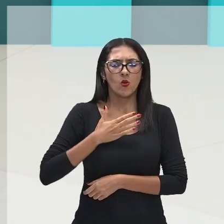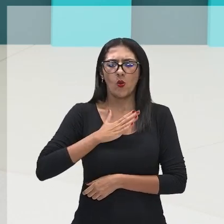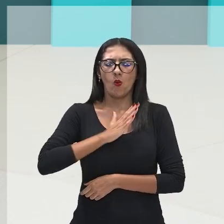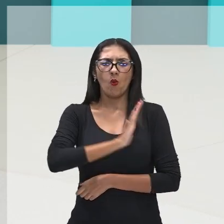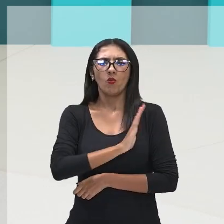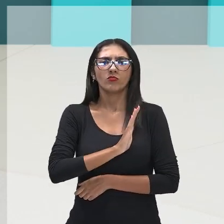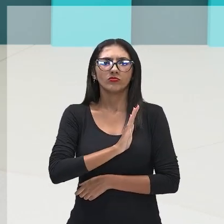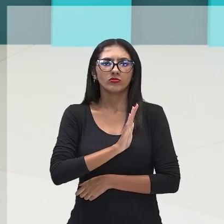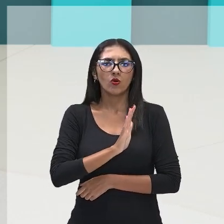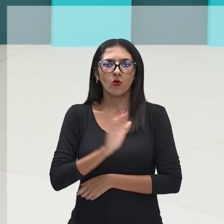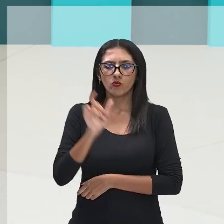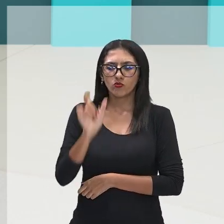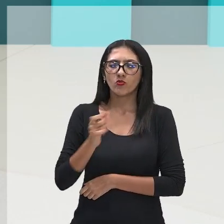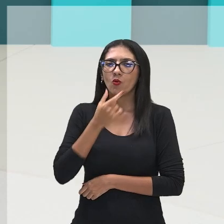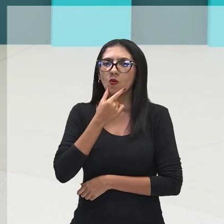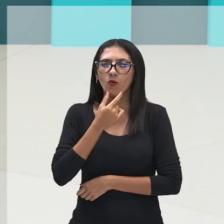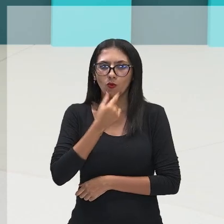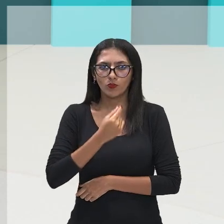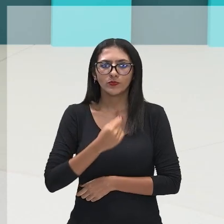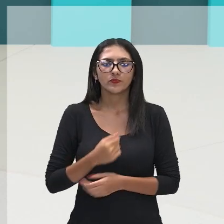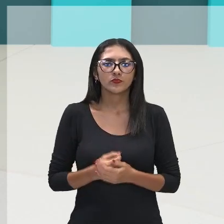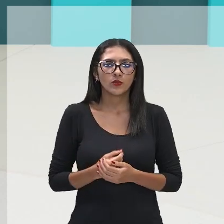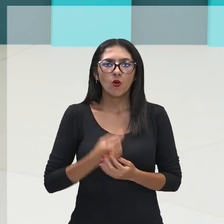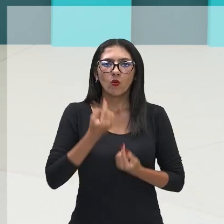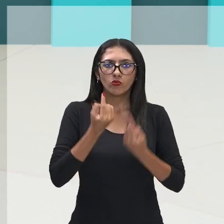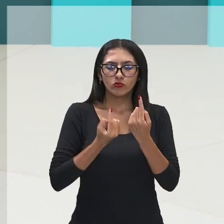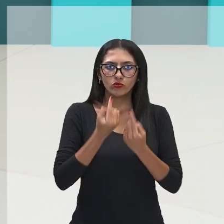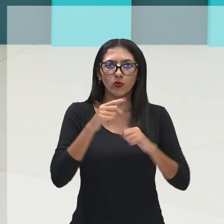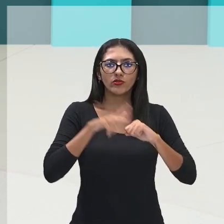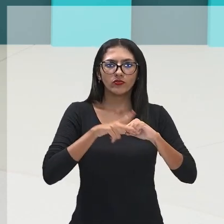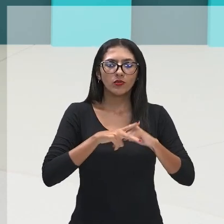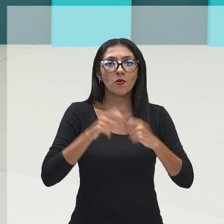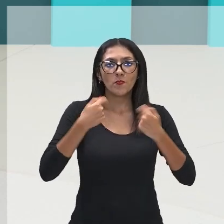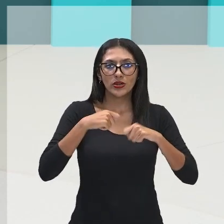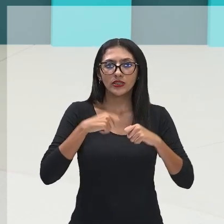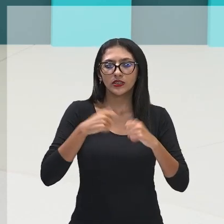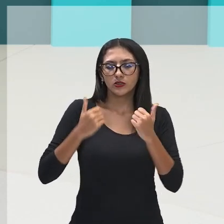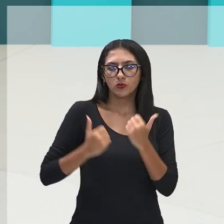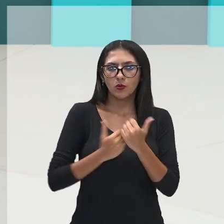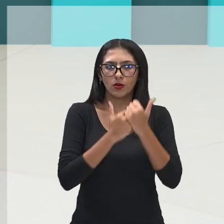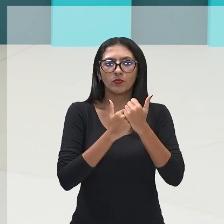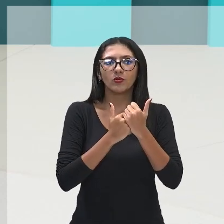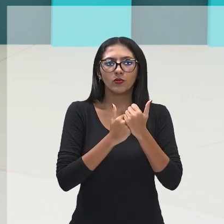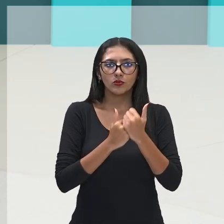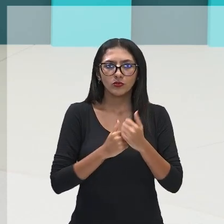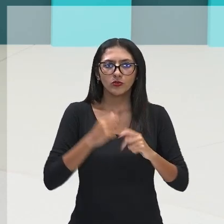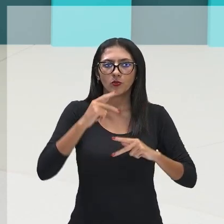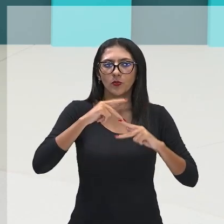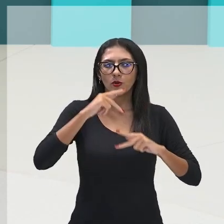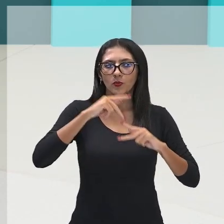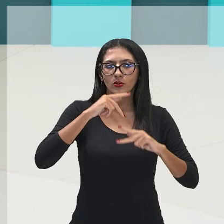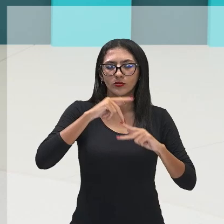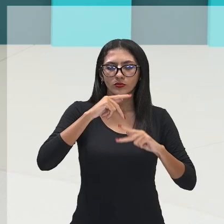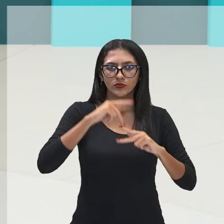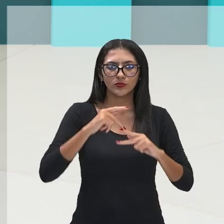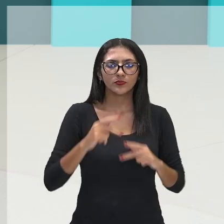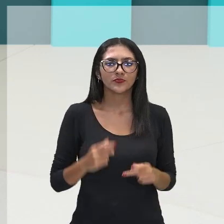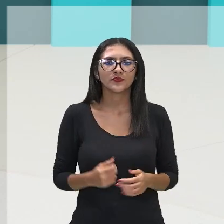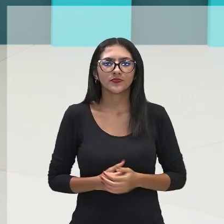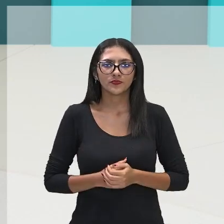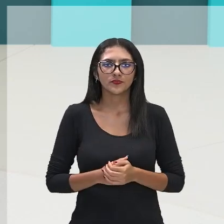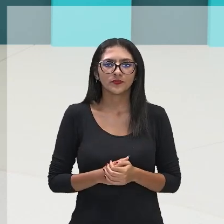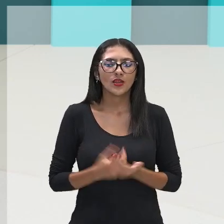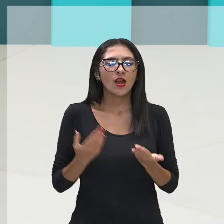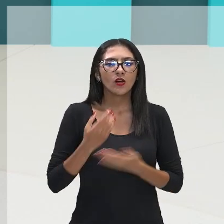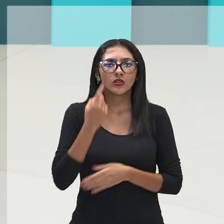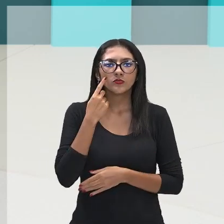perceba aí que os dois verbos exigem o quê? Preposição, tanto o primeiro quanto o segundo. Agora eu quero que vocês vejam como que vai